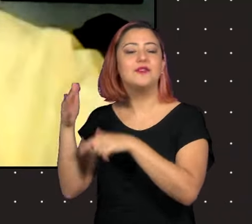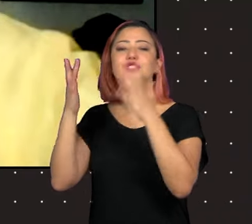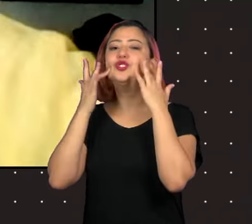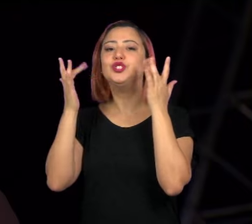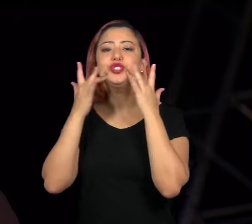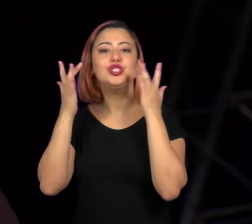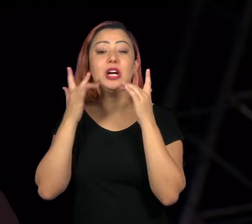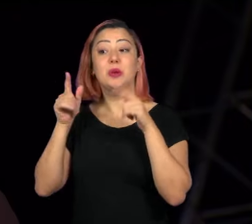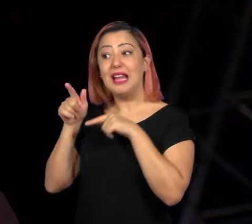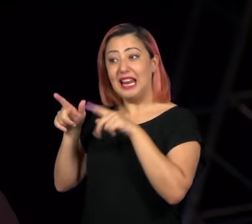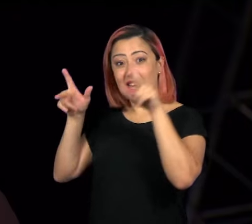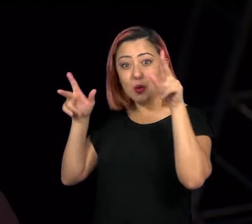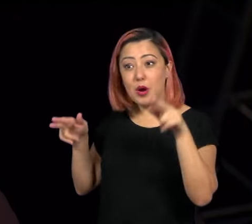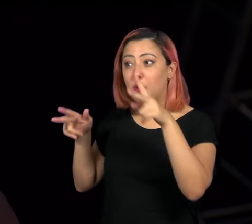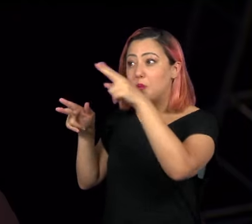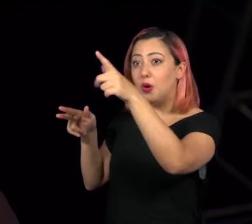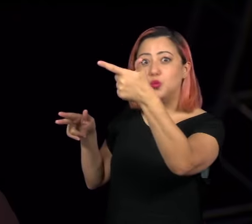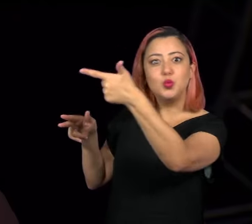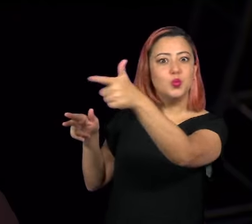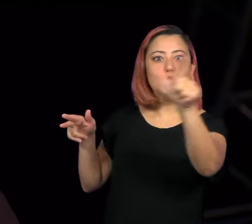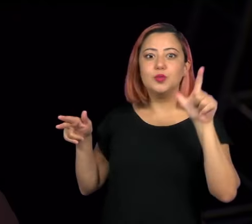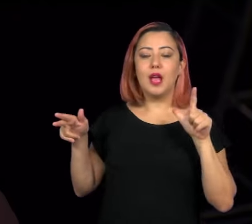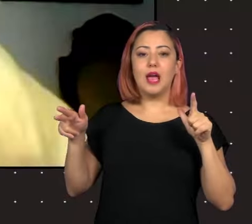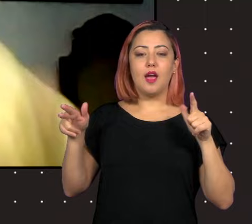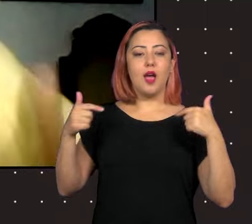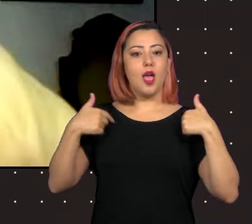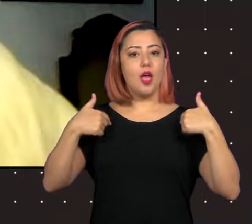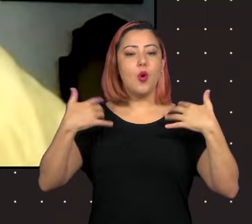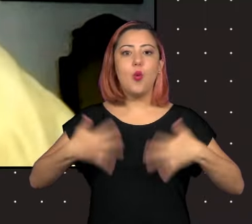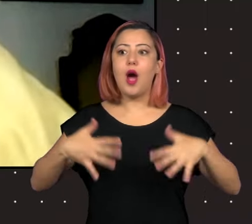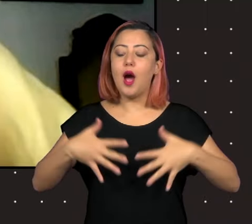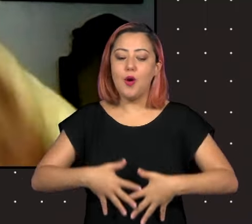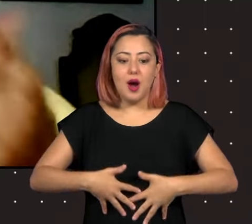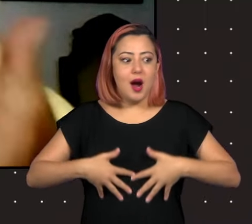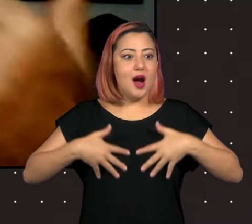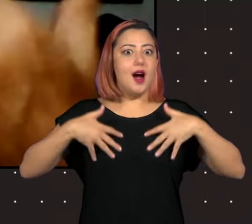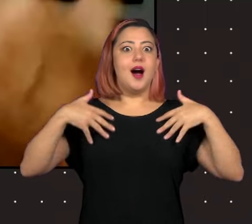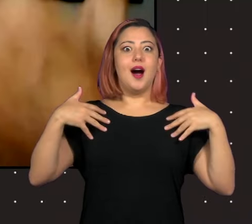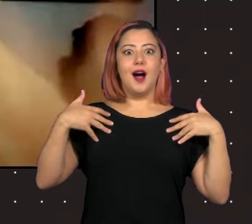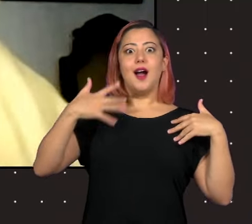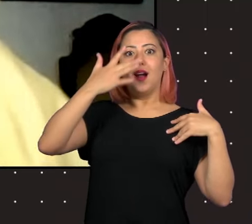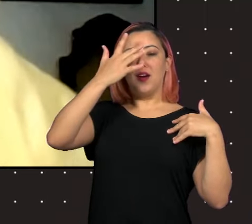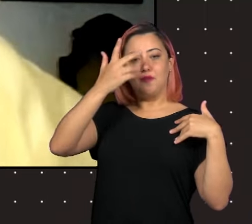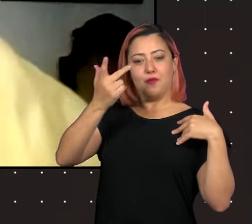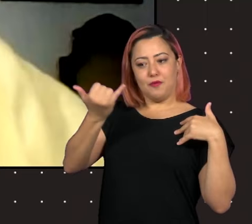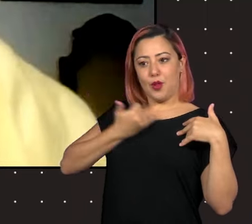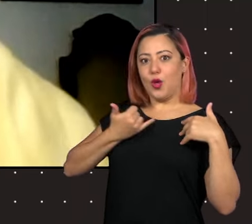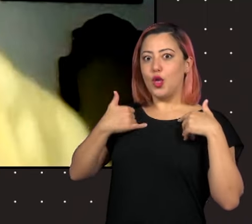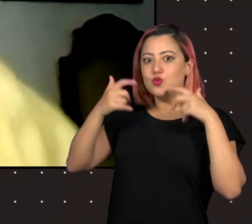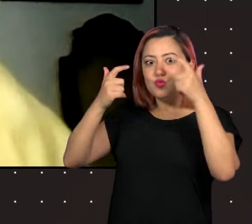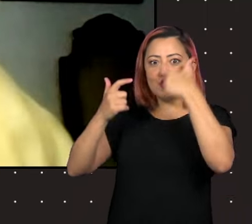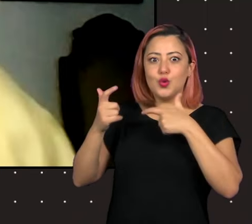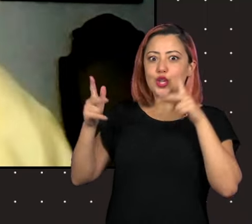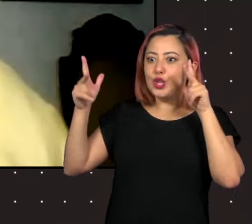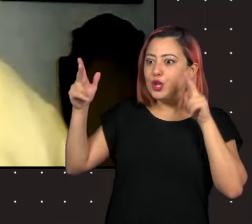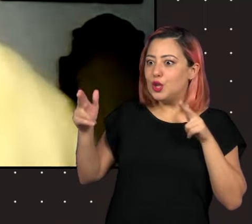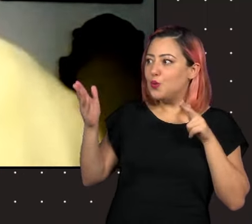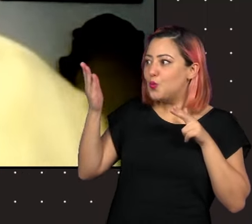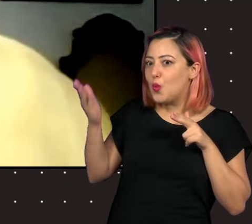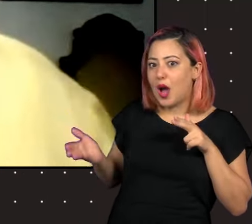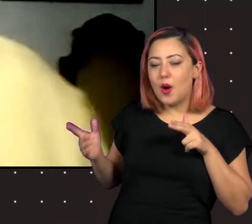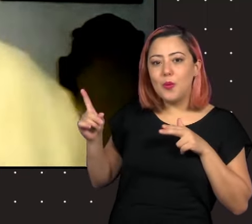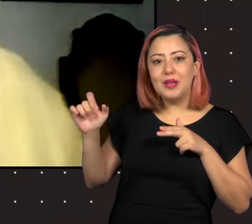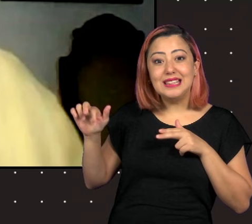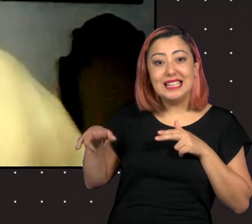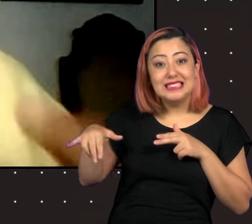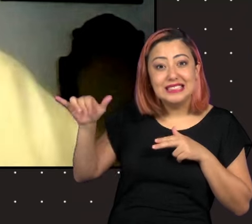Eu fiquei muito lisonjeado quando a Tônia Carreiro me falou isso. Você é a Dercy Gonçalves dos